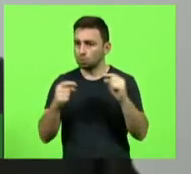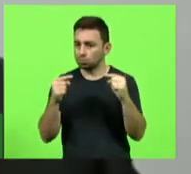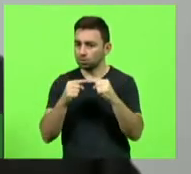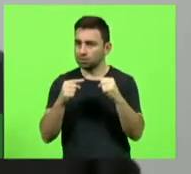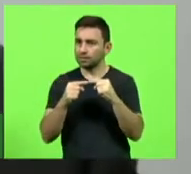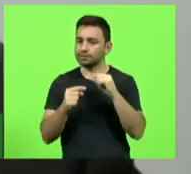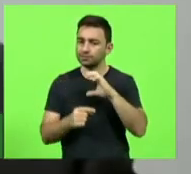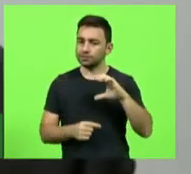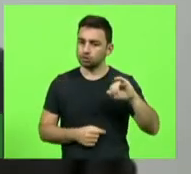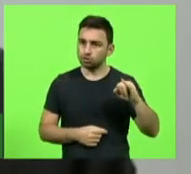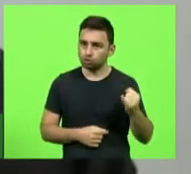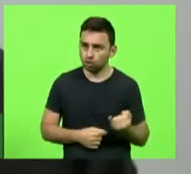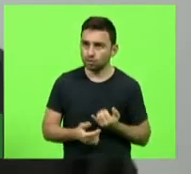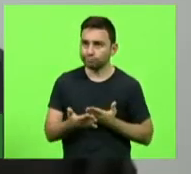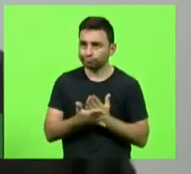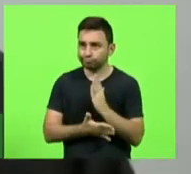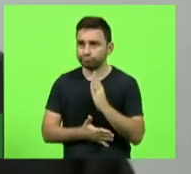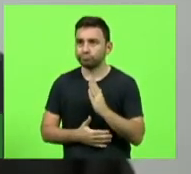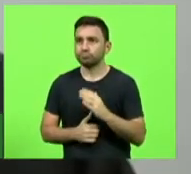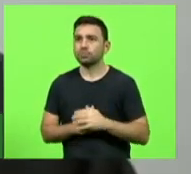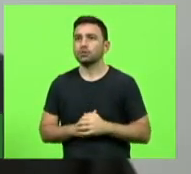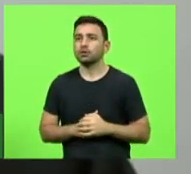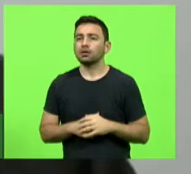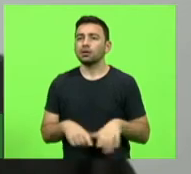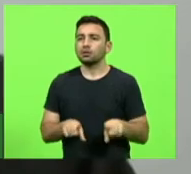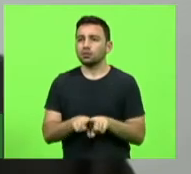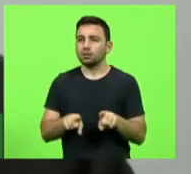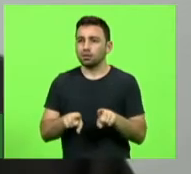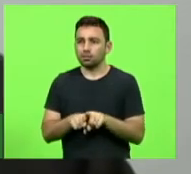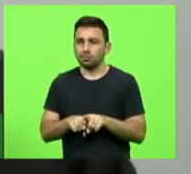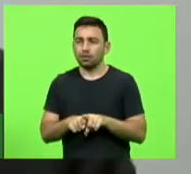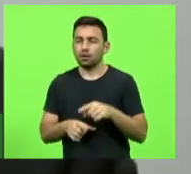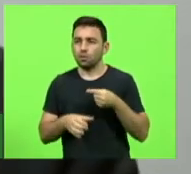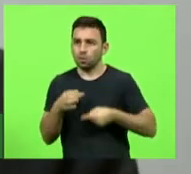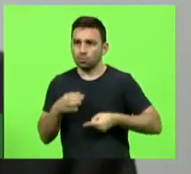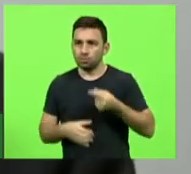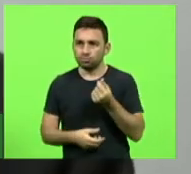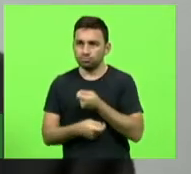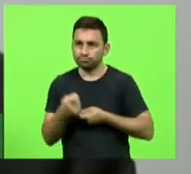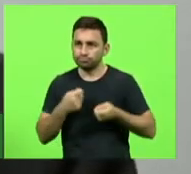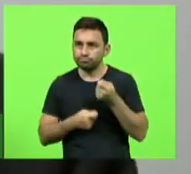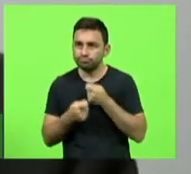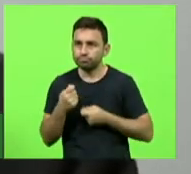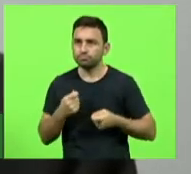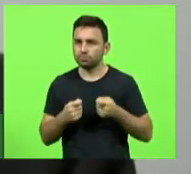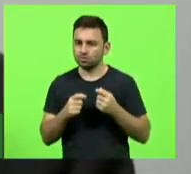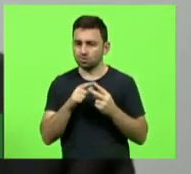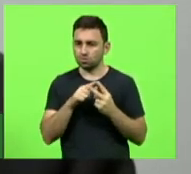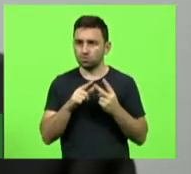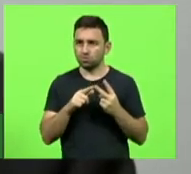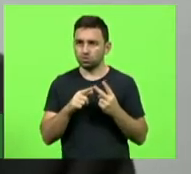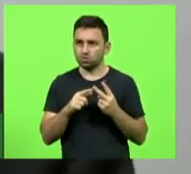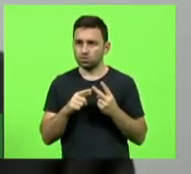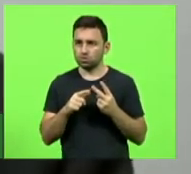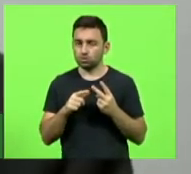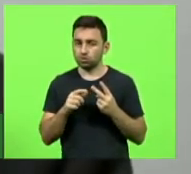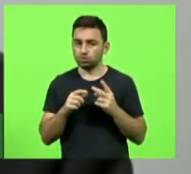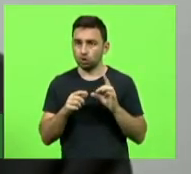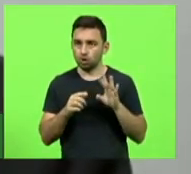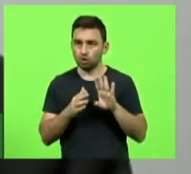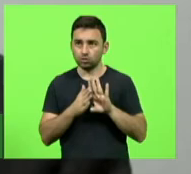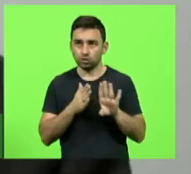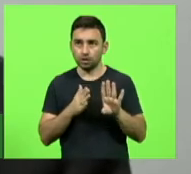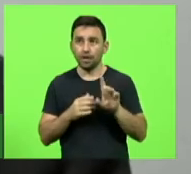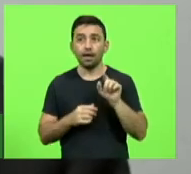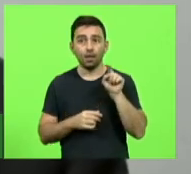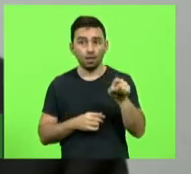CCJ, passou pela Comissão de Finanças. As únicas duas comissões que foram negadas foi pelo deputado Bruno, que ele